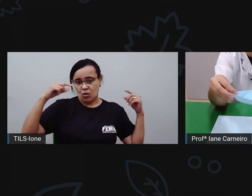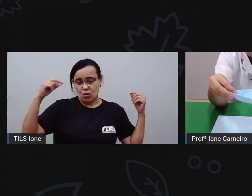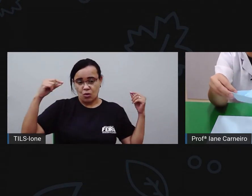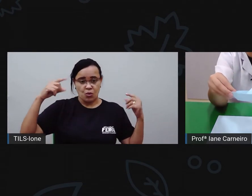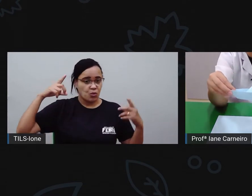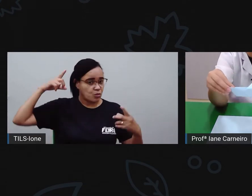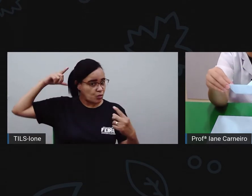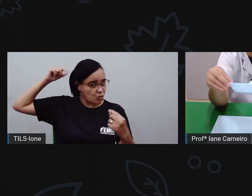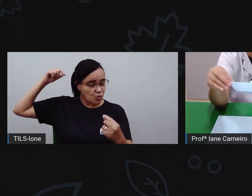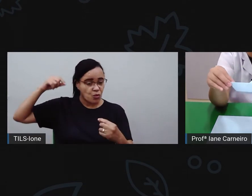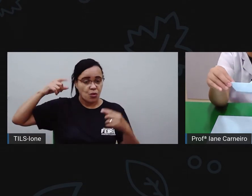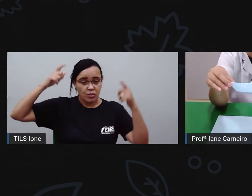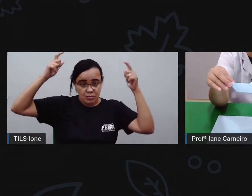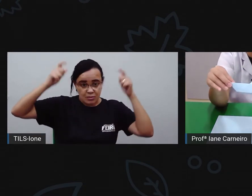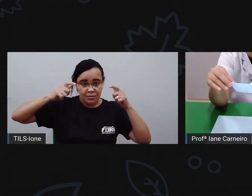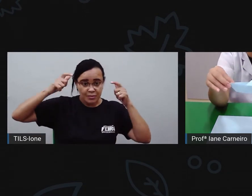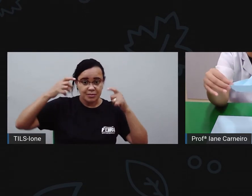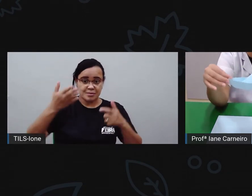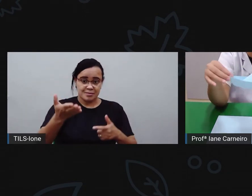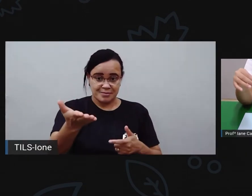meu chapéu.